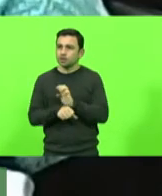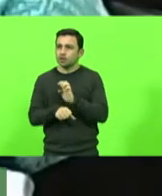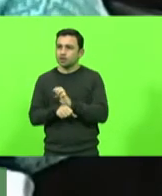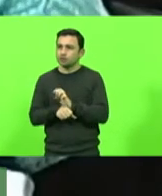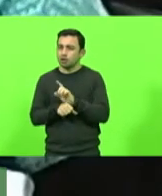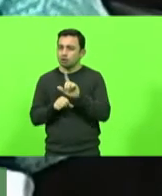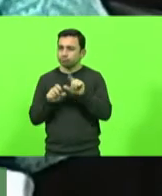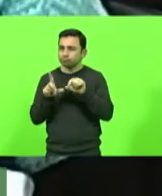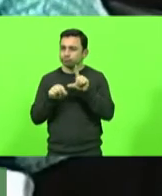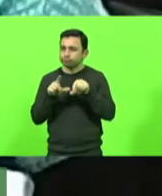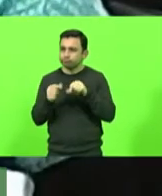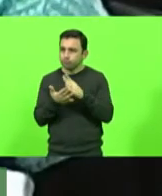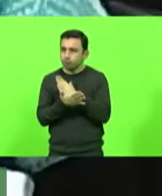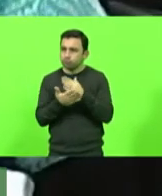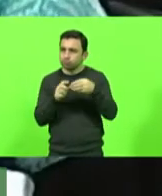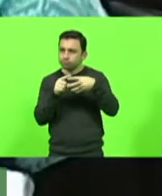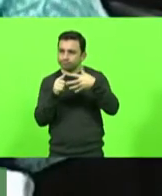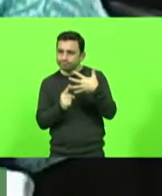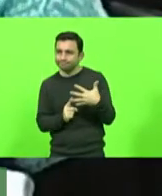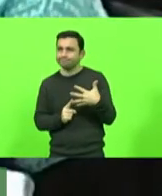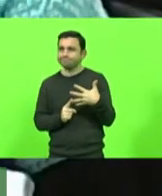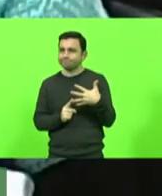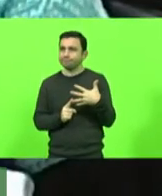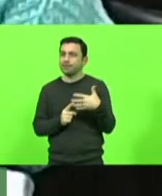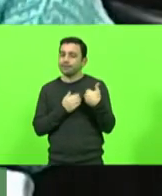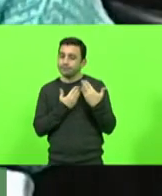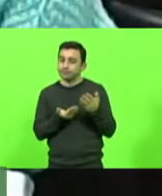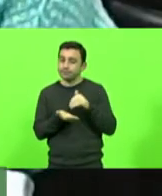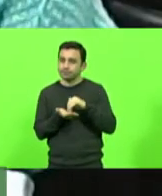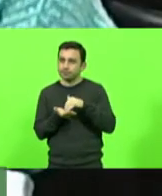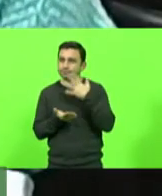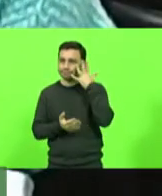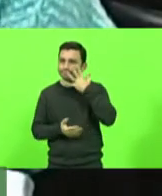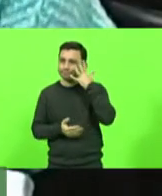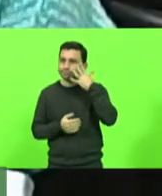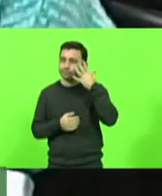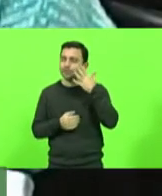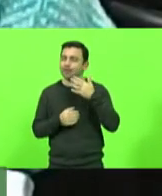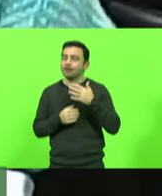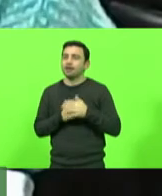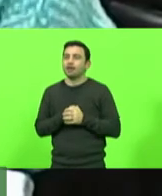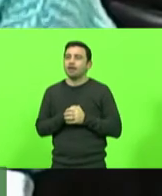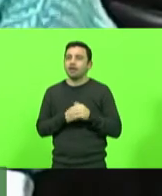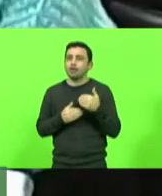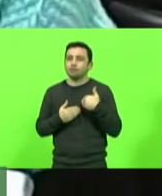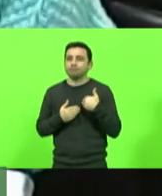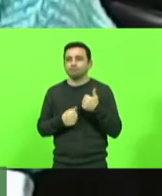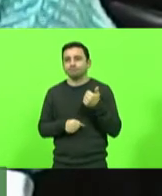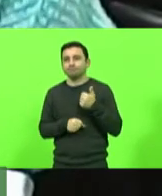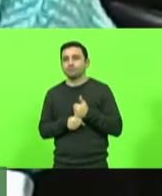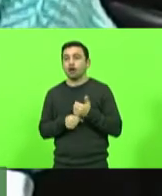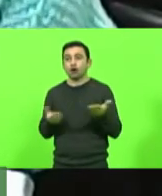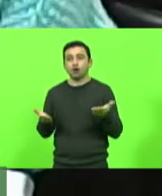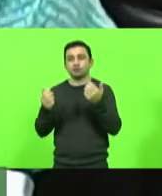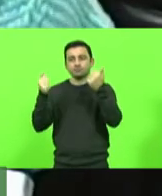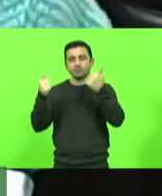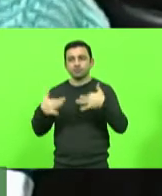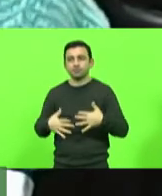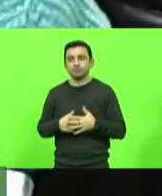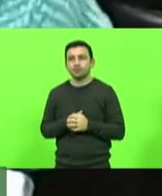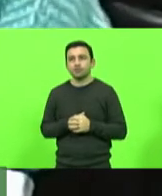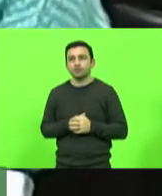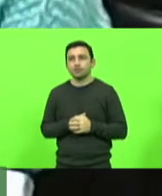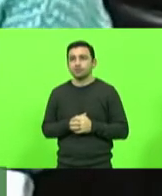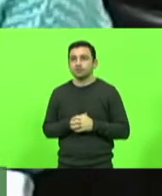alguns pontos que o secretário Faria fala, né? Então, eu vou estar trazendo aqui. E, no mais, a gente se